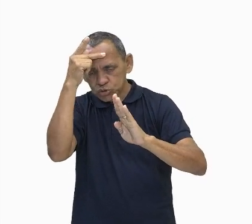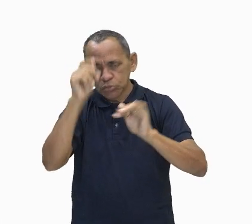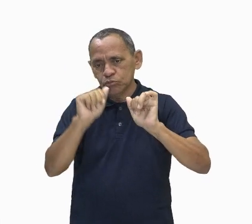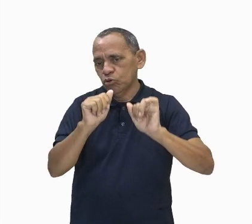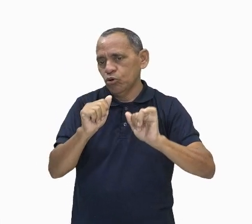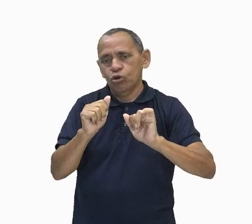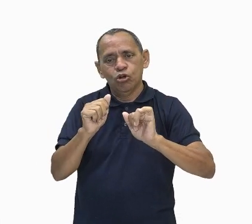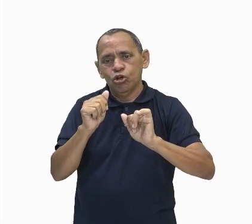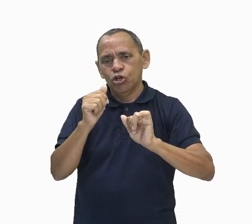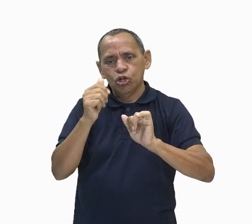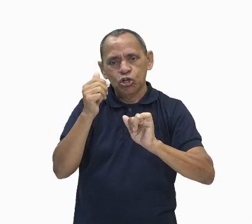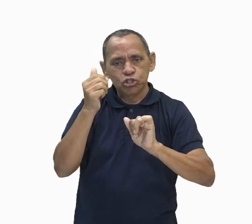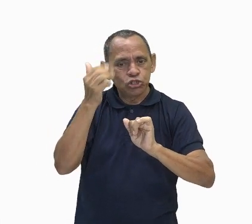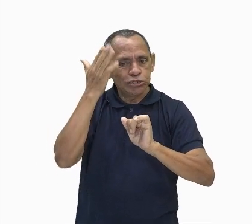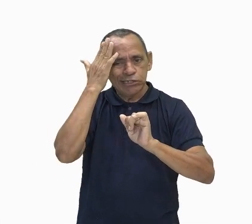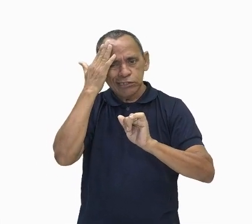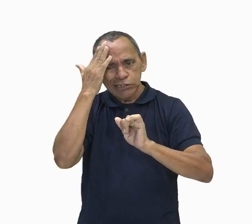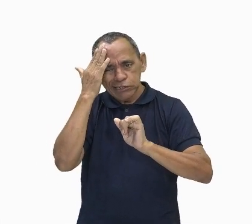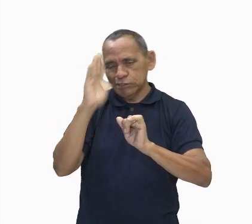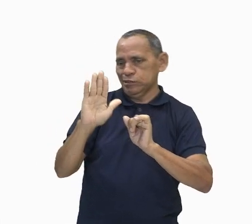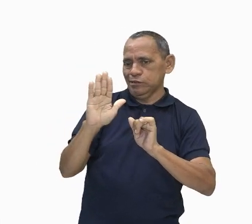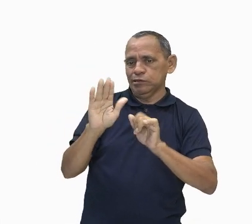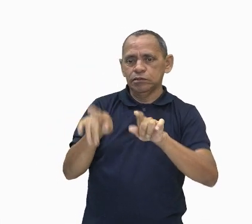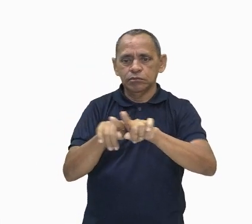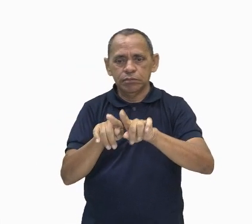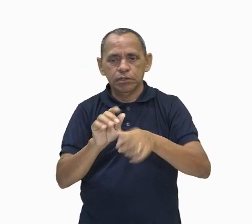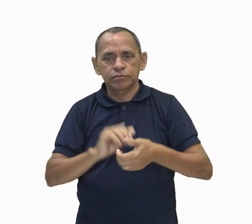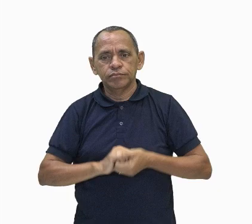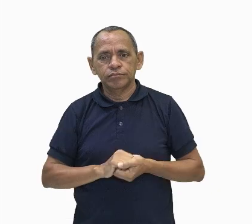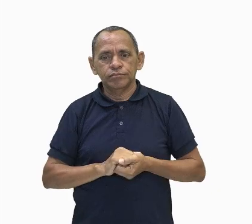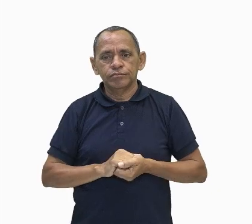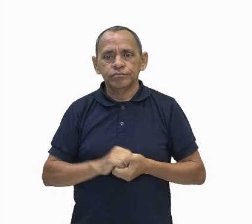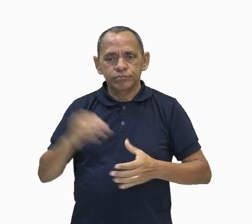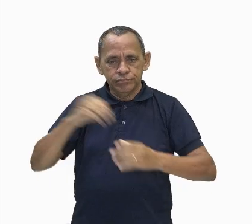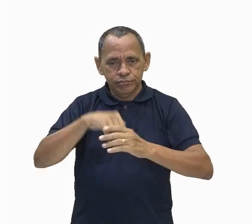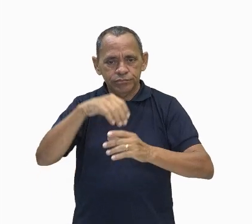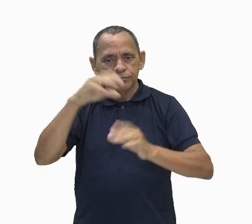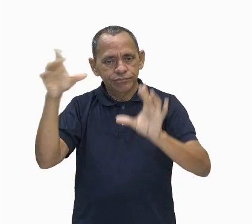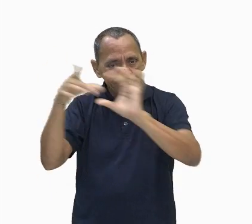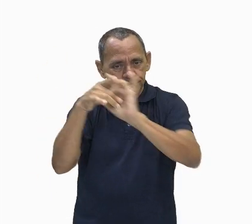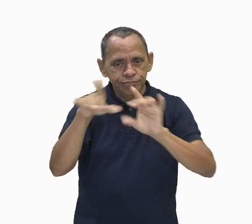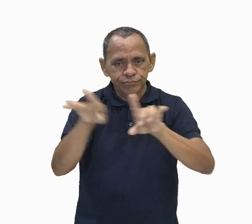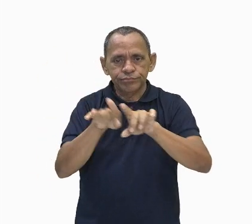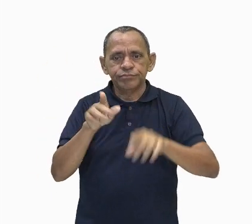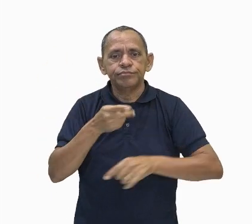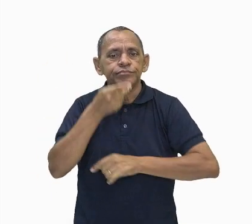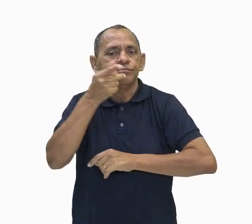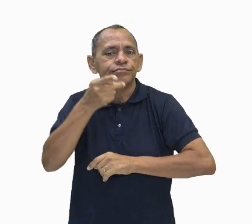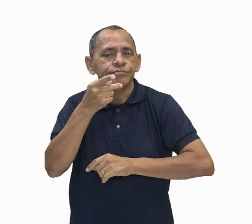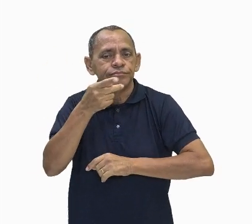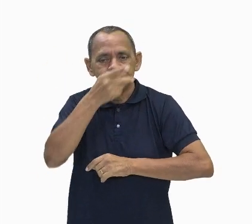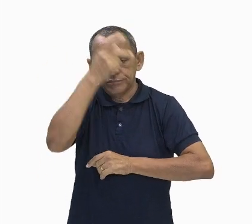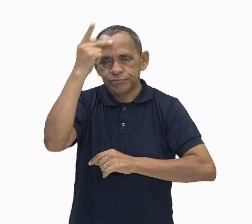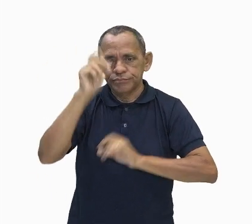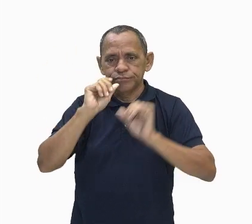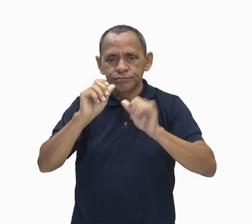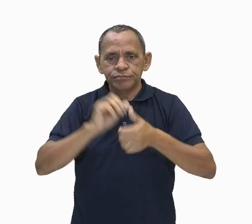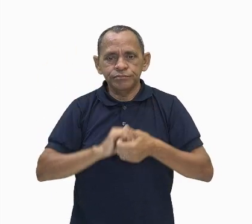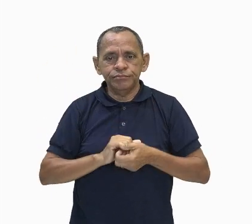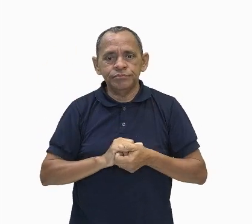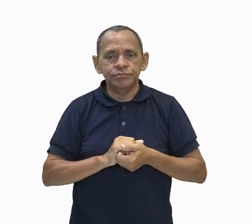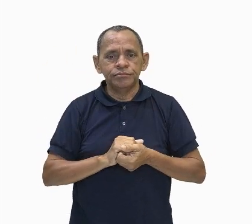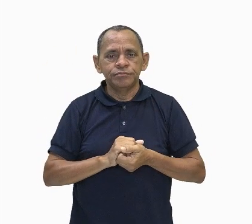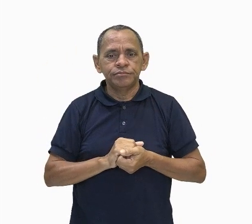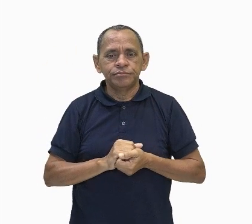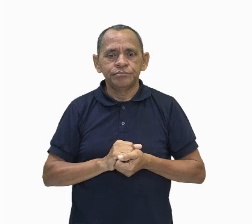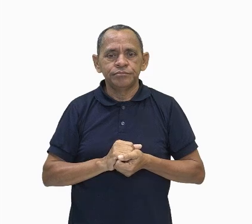Então, quanto mais explícito, melhor nesse contexto. Mas há aquilo que você diz para as pessoas e não fica muito